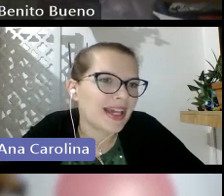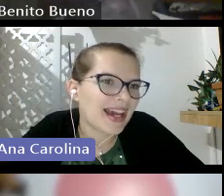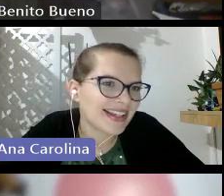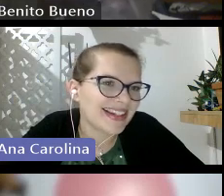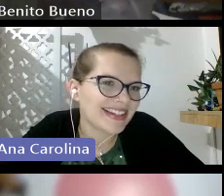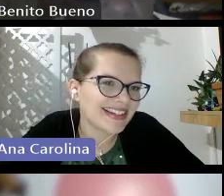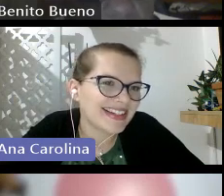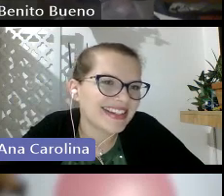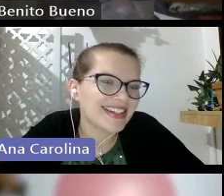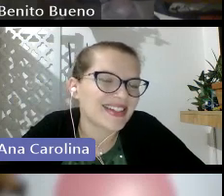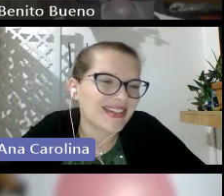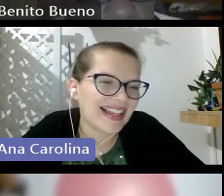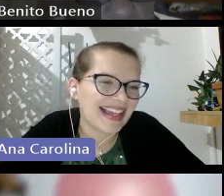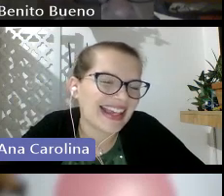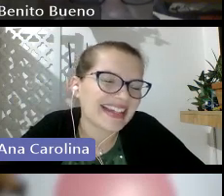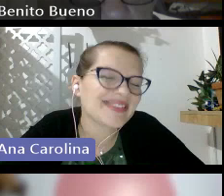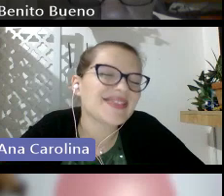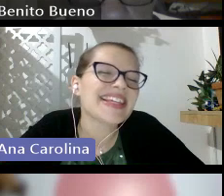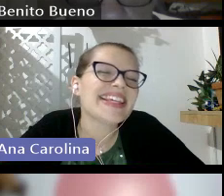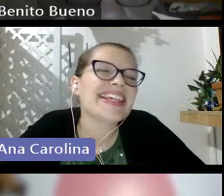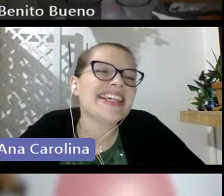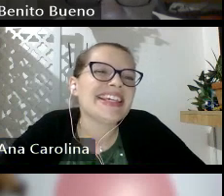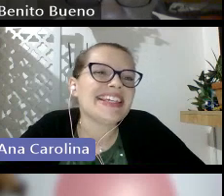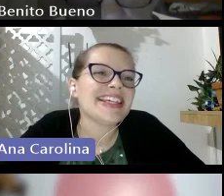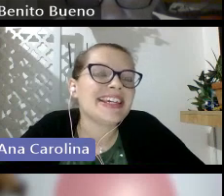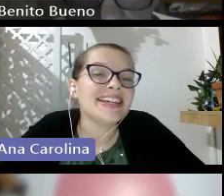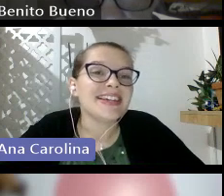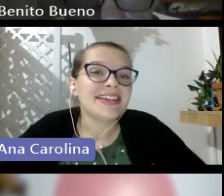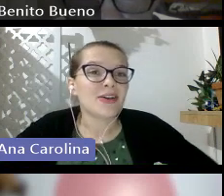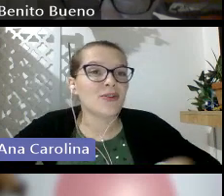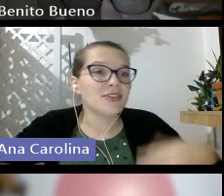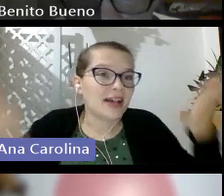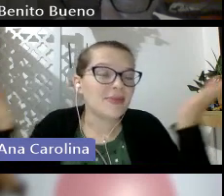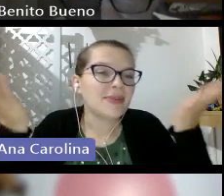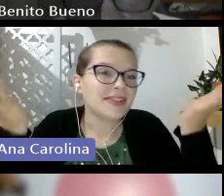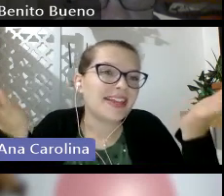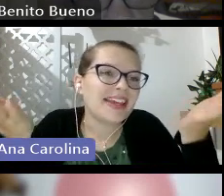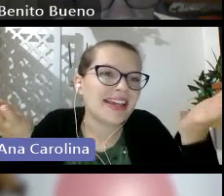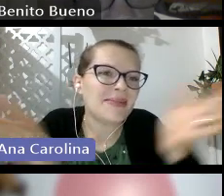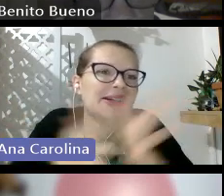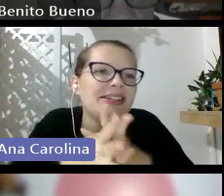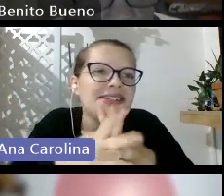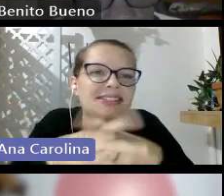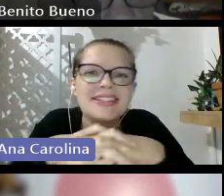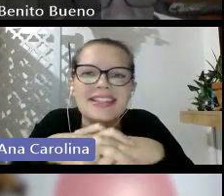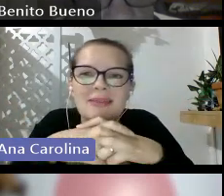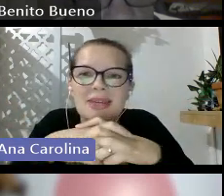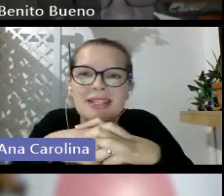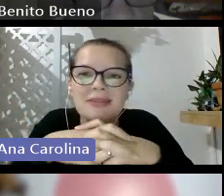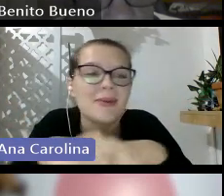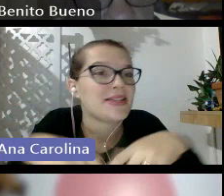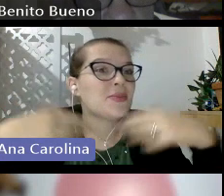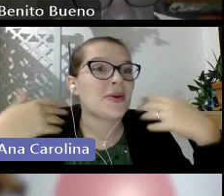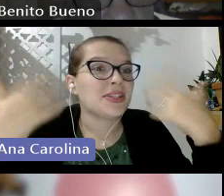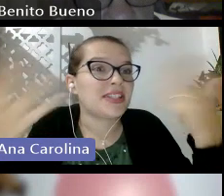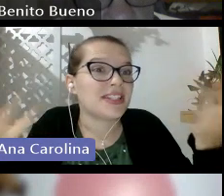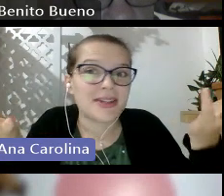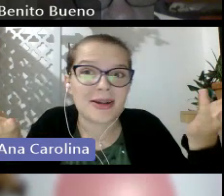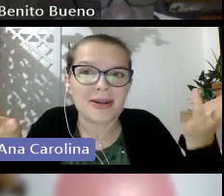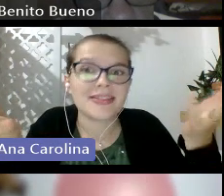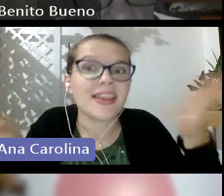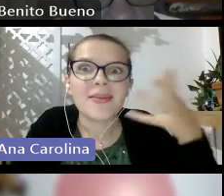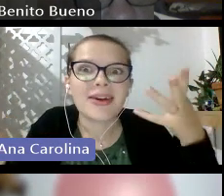Muito obrigada, Kailane, nossa colega. E convidar, né, a Mariana, de repente, para mais alguma